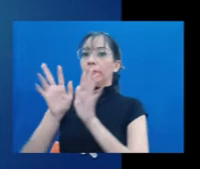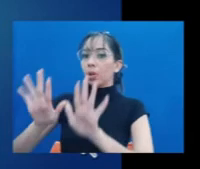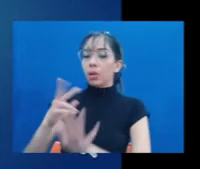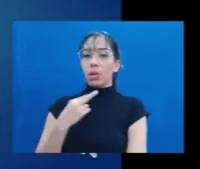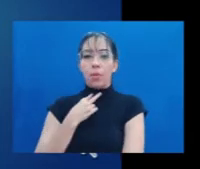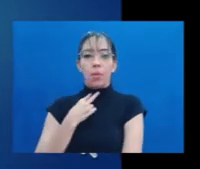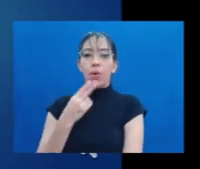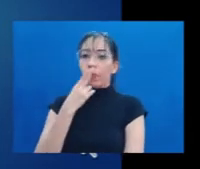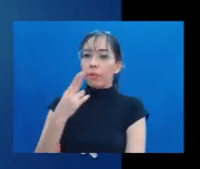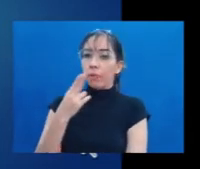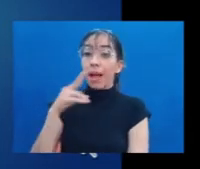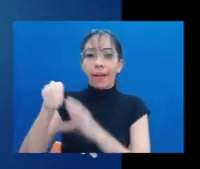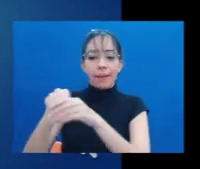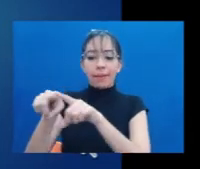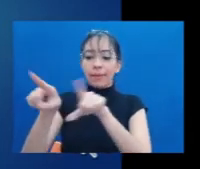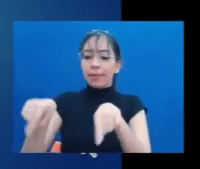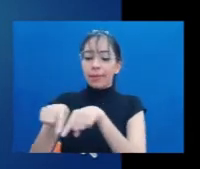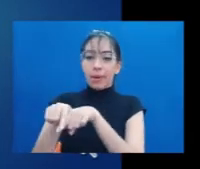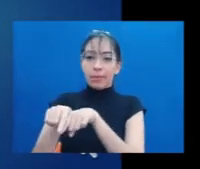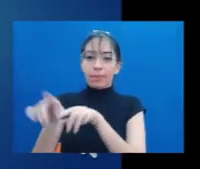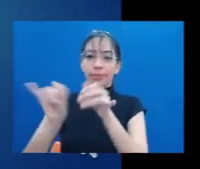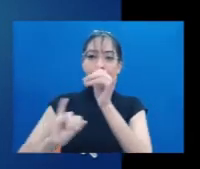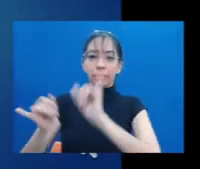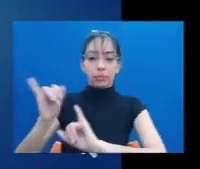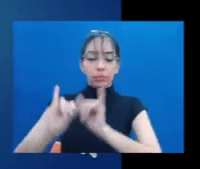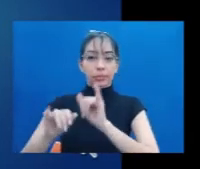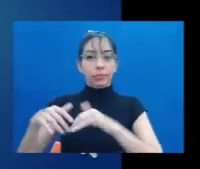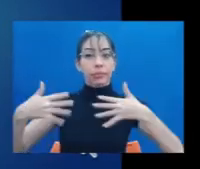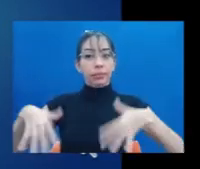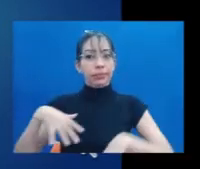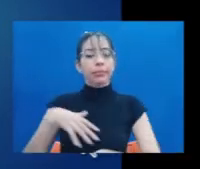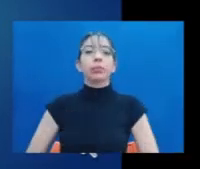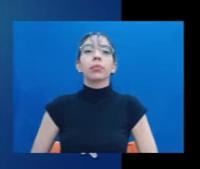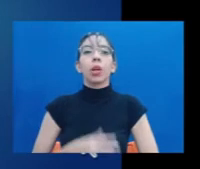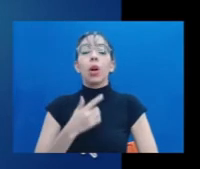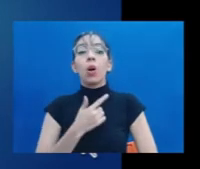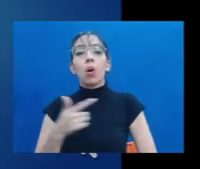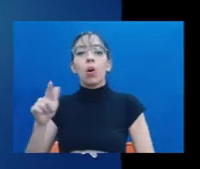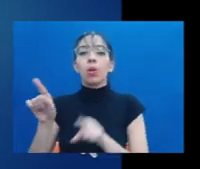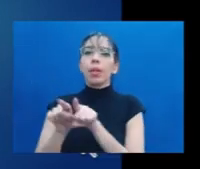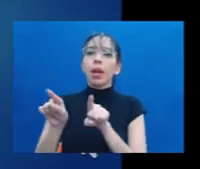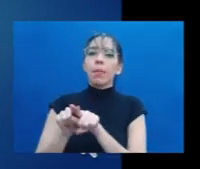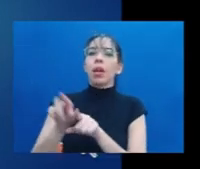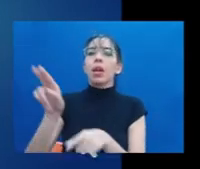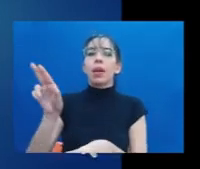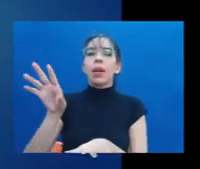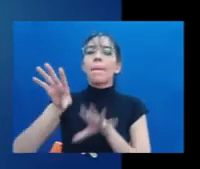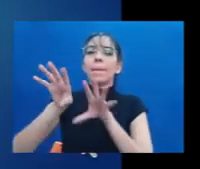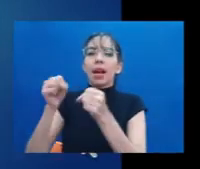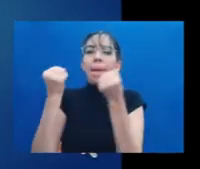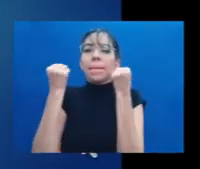mais falar sobre pessoas fumando dentro de laboratório, que é realmente uma temeridade. Então, o outro ato inseguro é levantar um